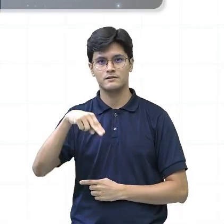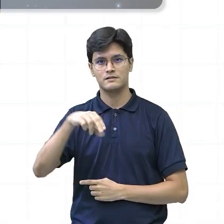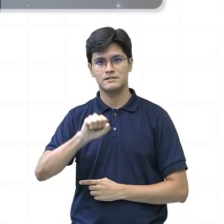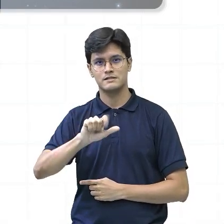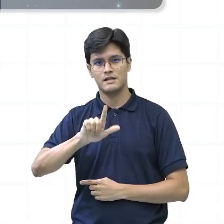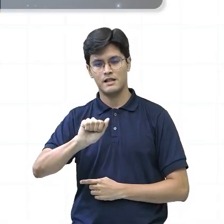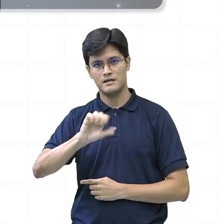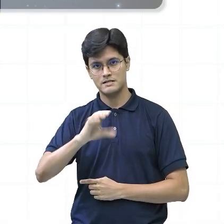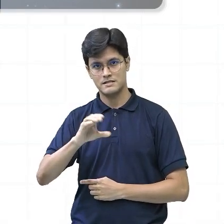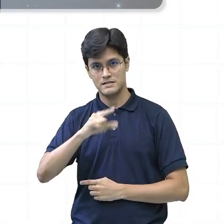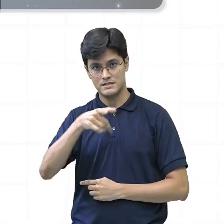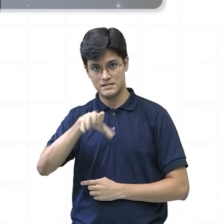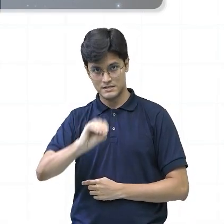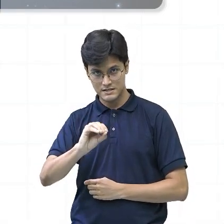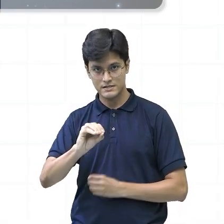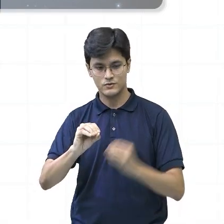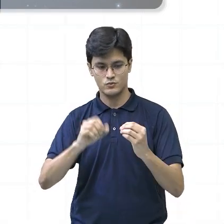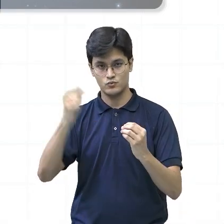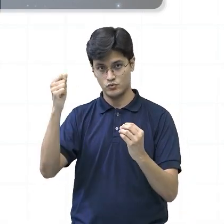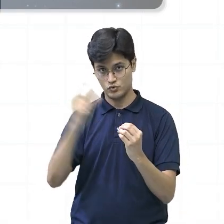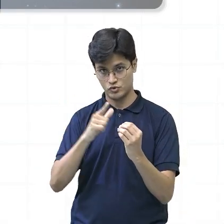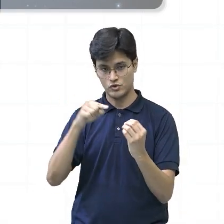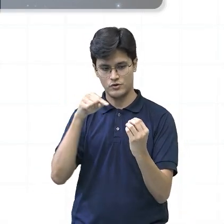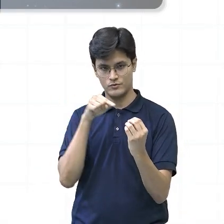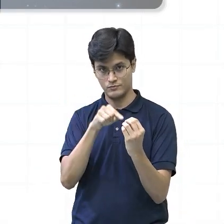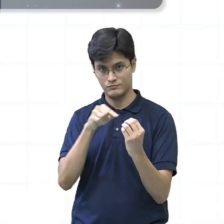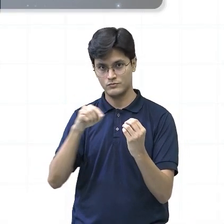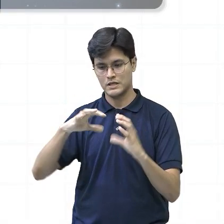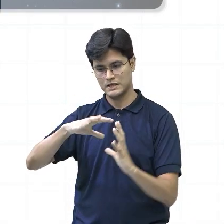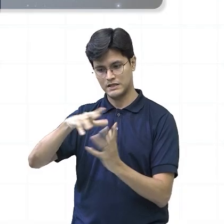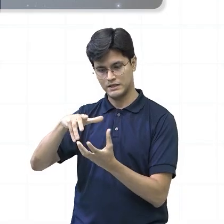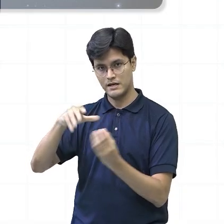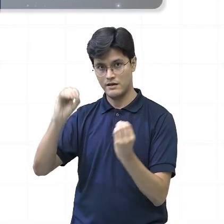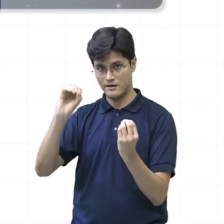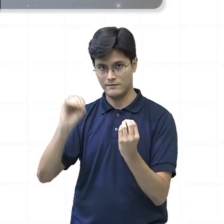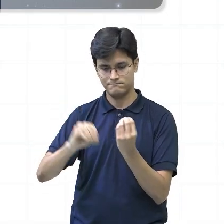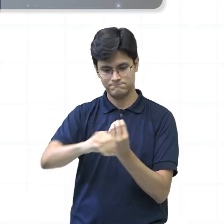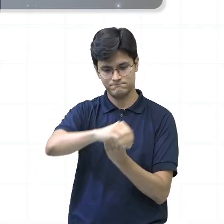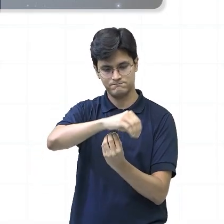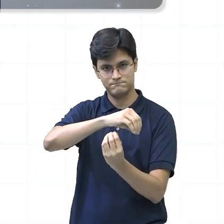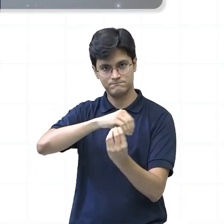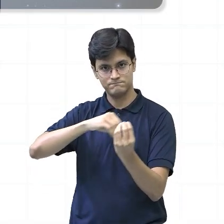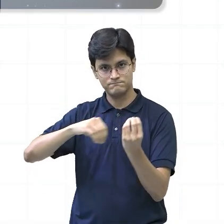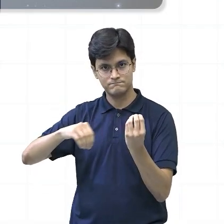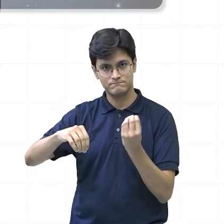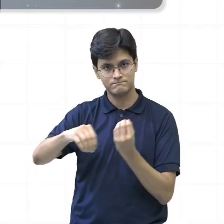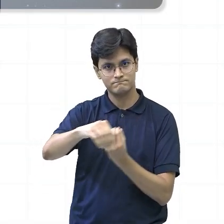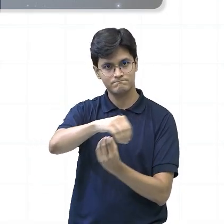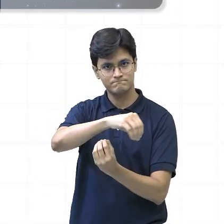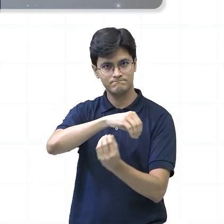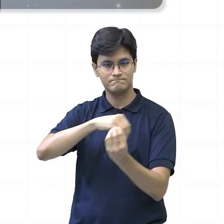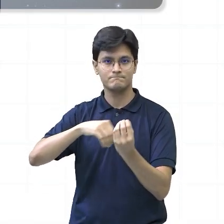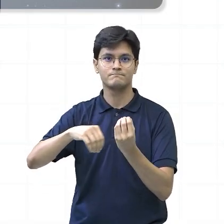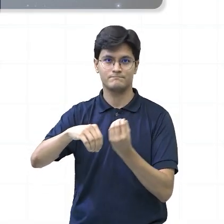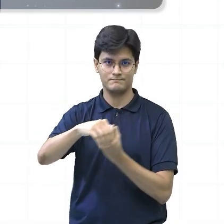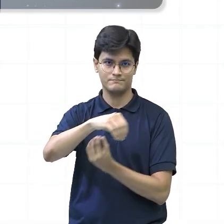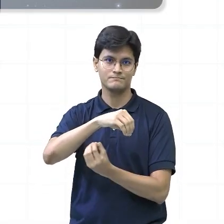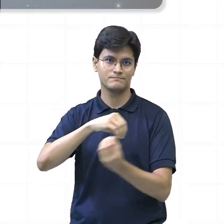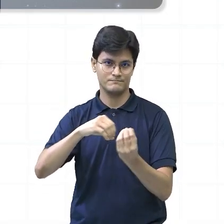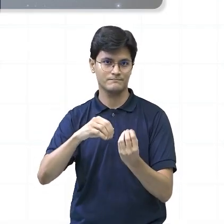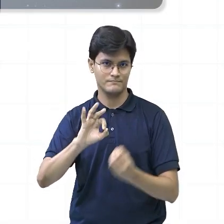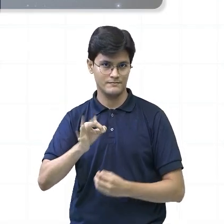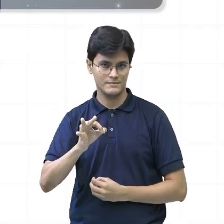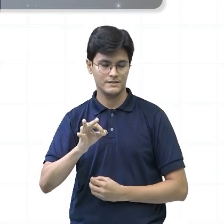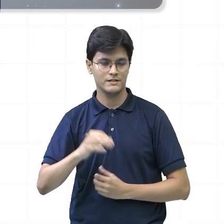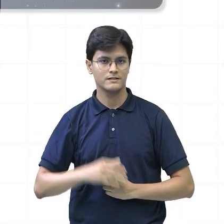Então essa viagem que a Terra faz ao redor do Sol é chamado de translação. Mas a Terra